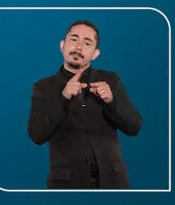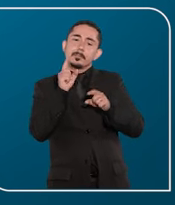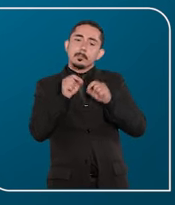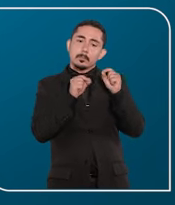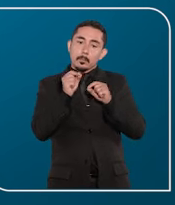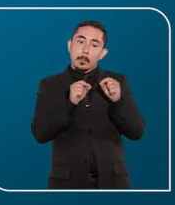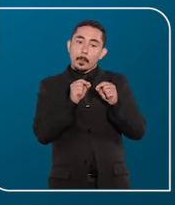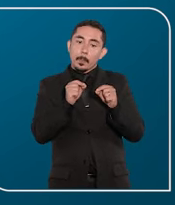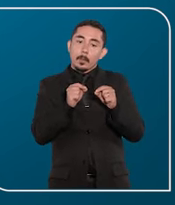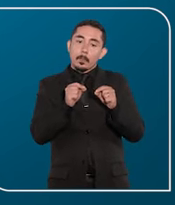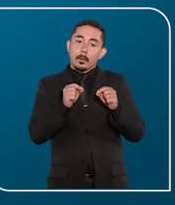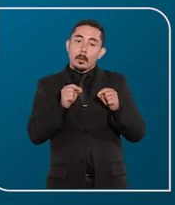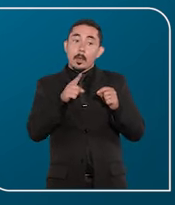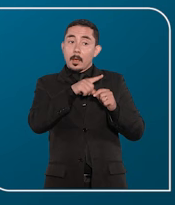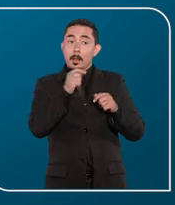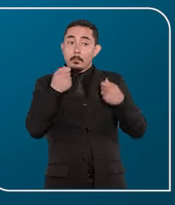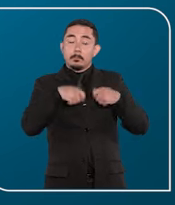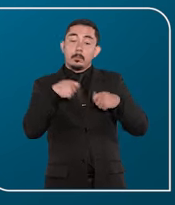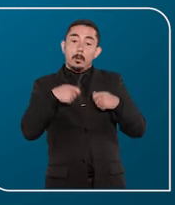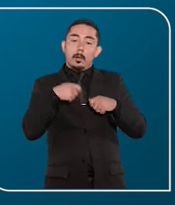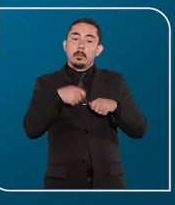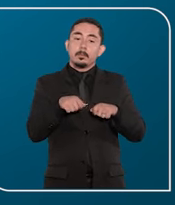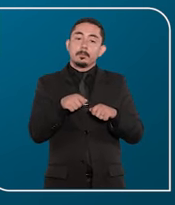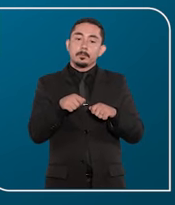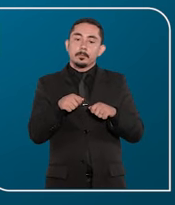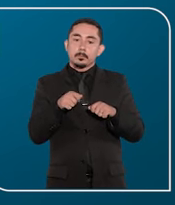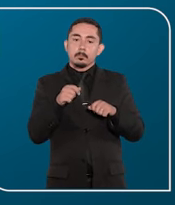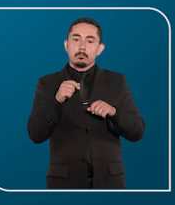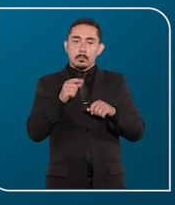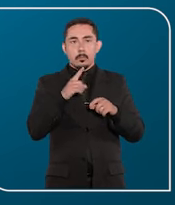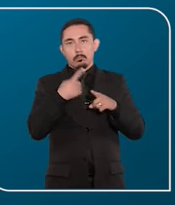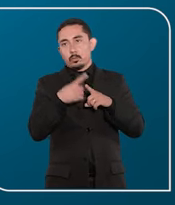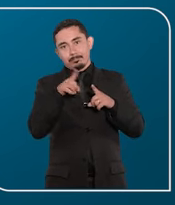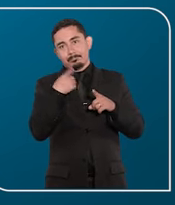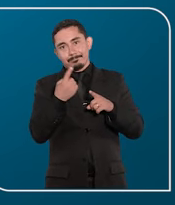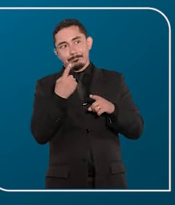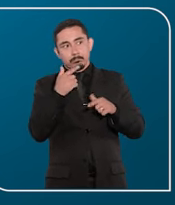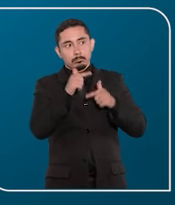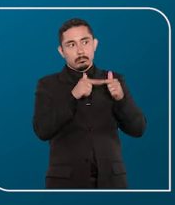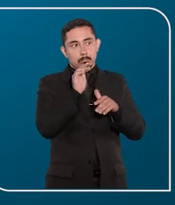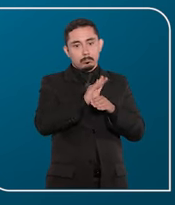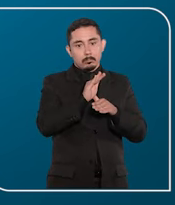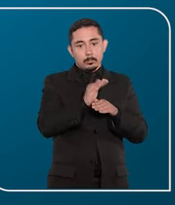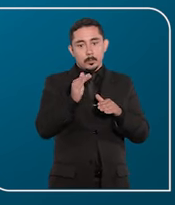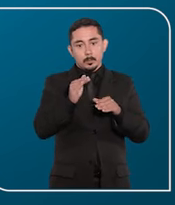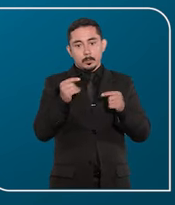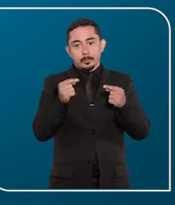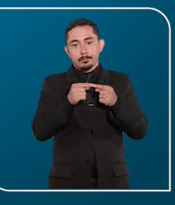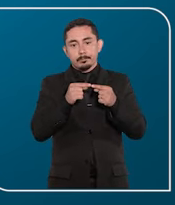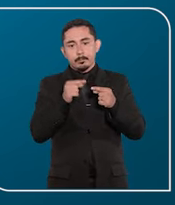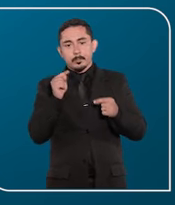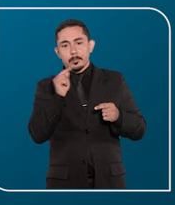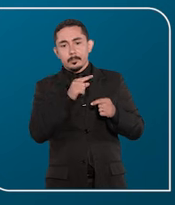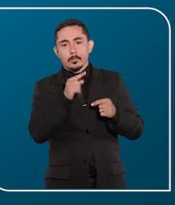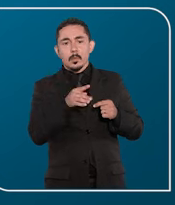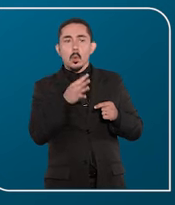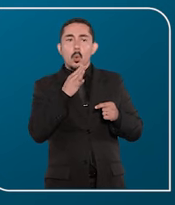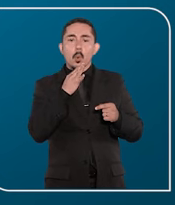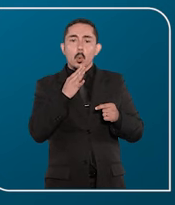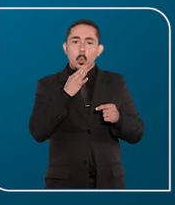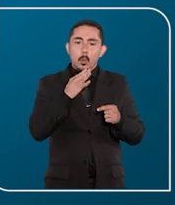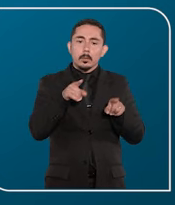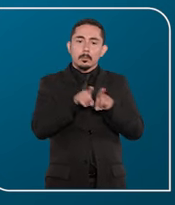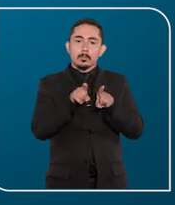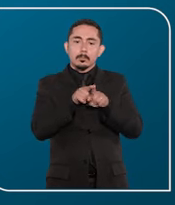deve ser dada, ela deve ser prestada, até porque nós somos prestadores de serviço, né, com um conhecimento, uma qualidade